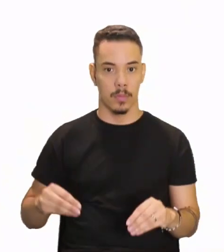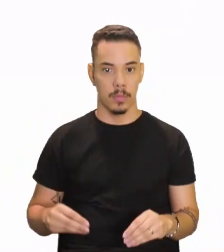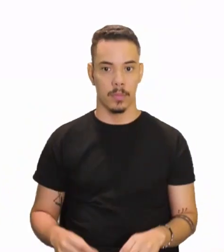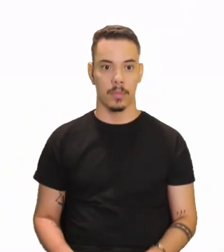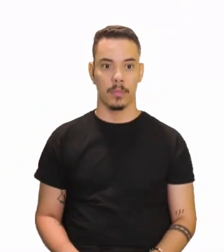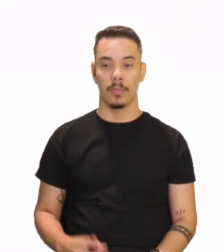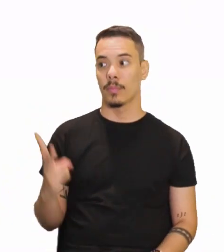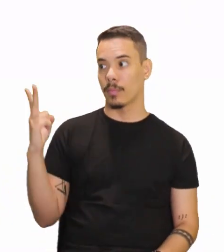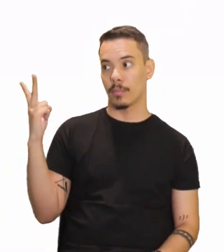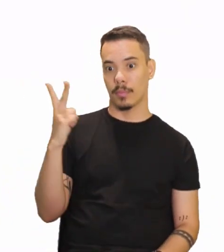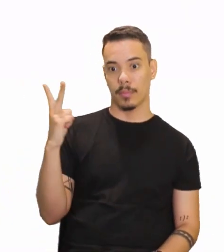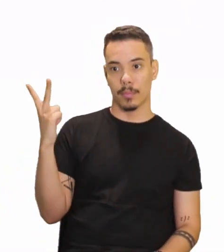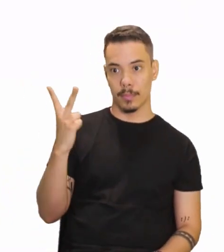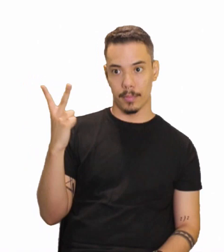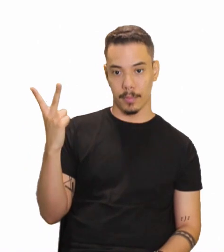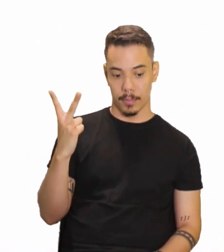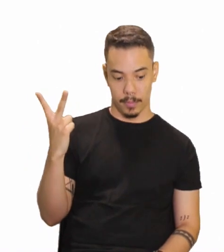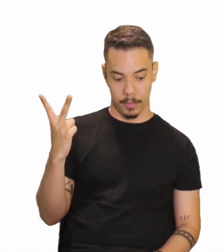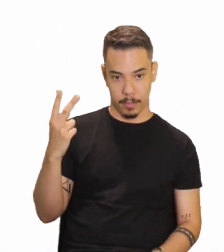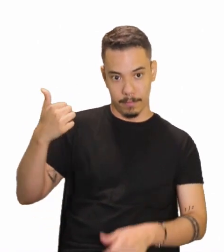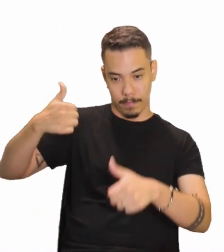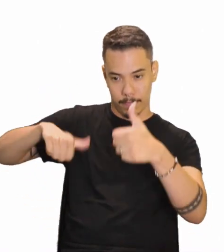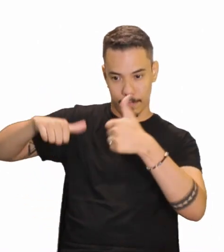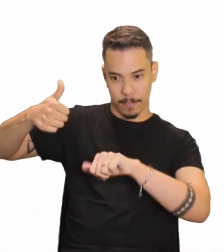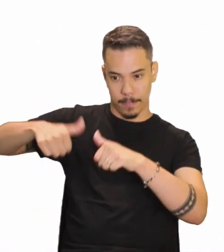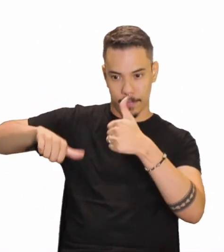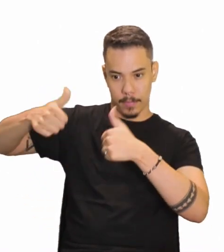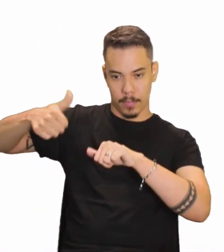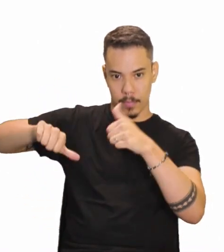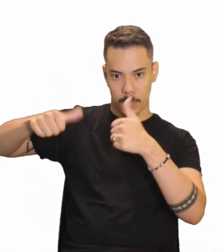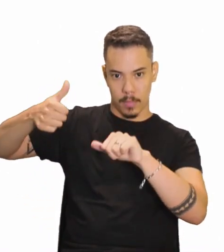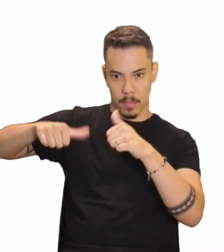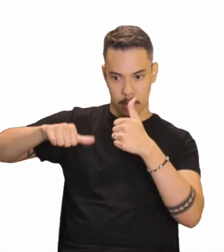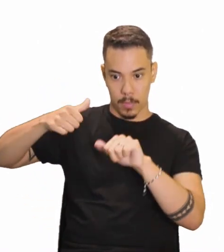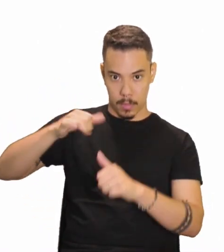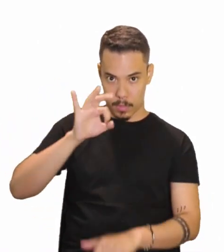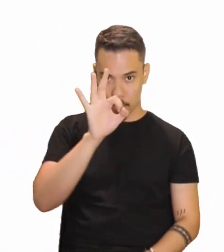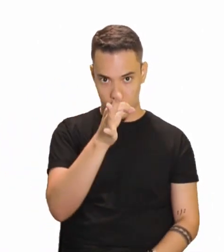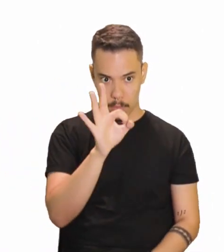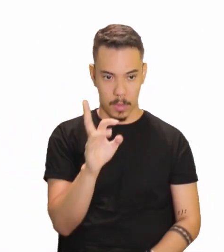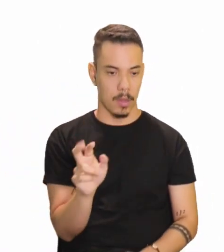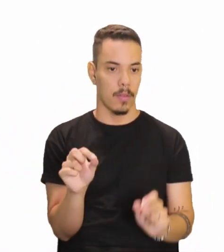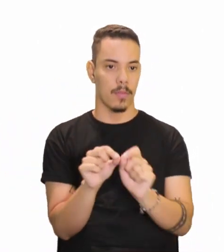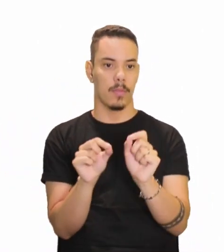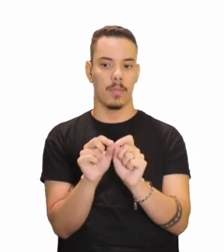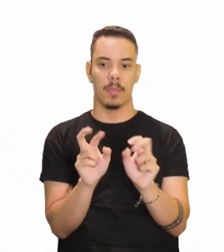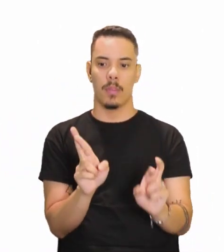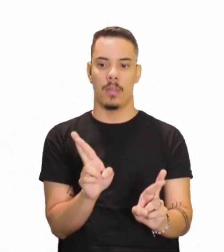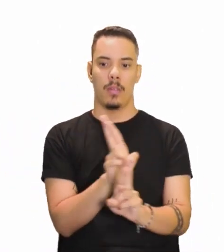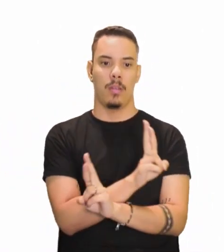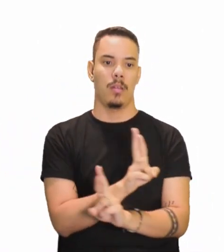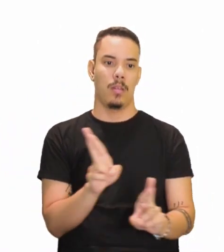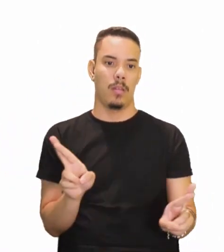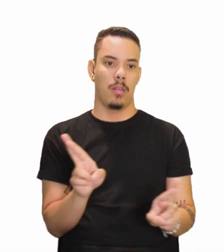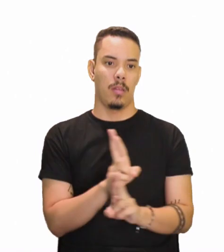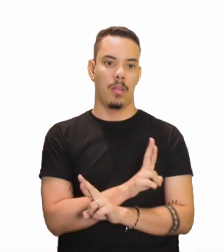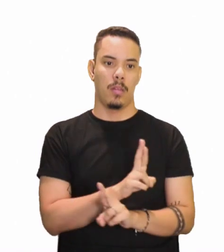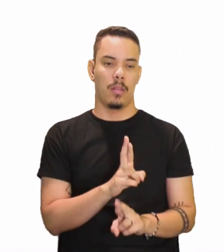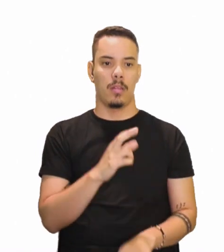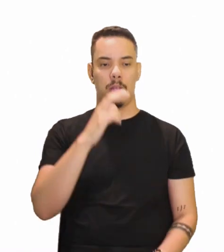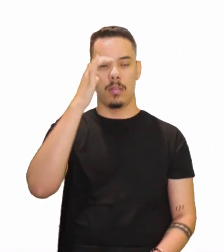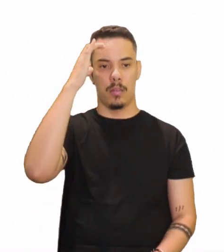duas tiras tá análise As duas tão fazendo relação com a cigarra